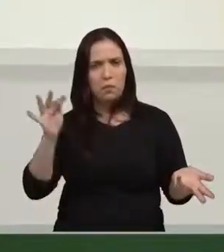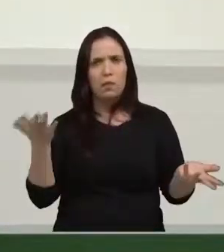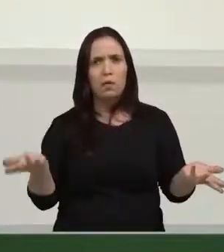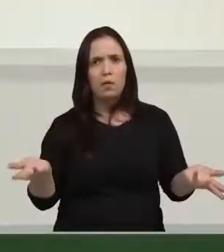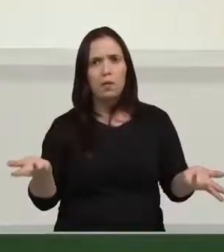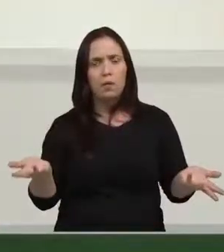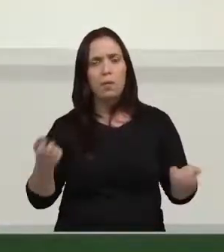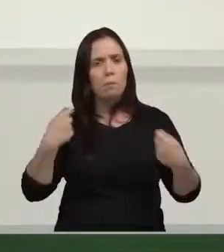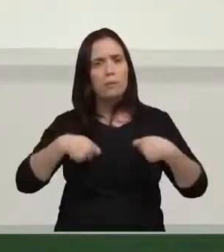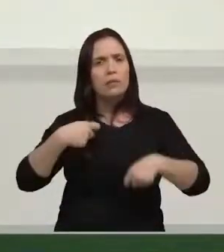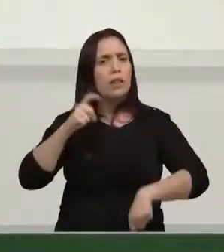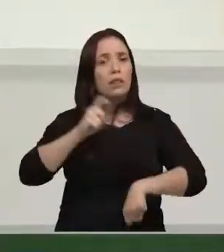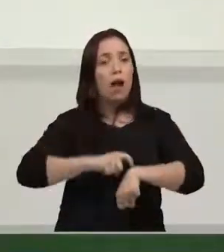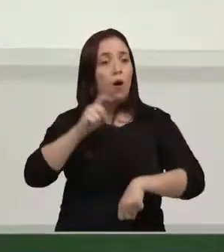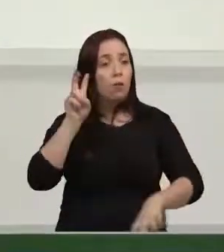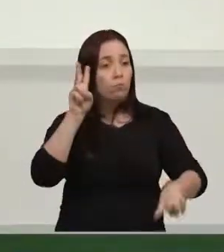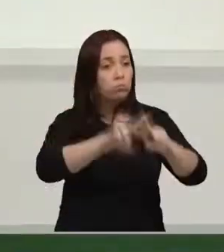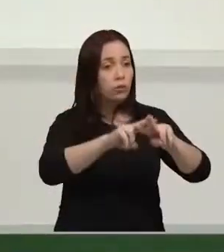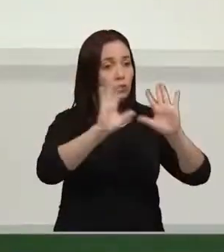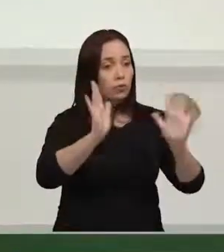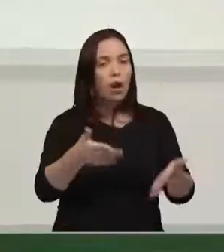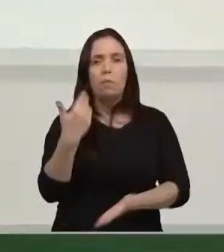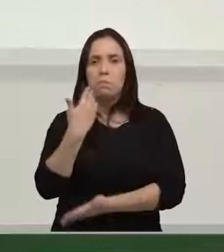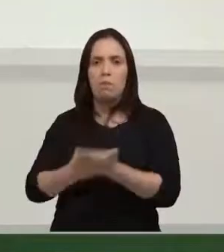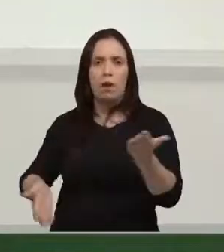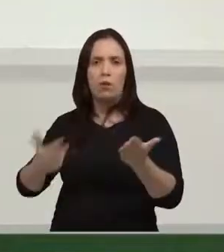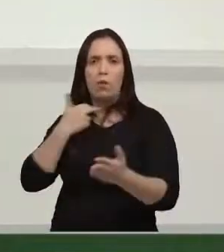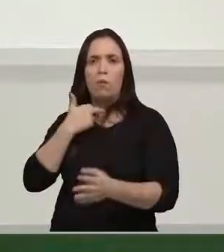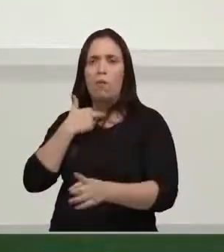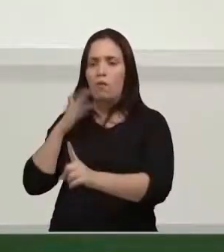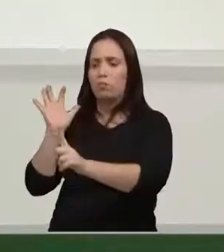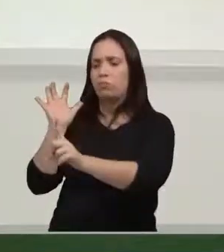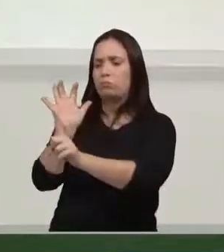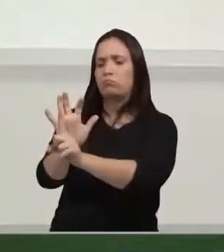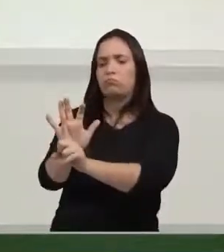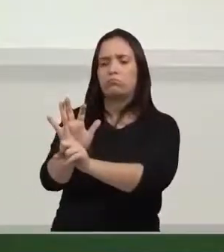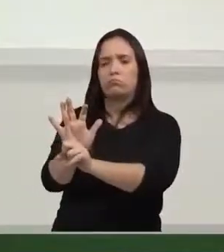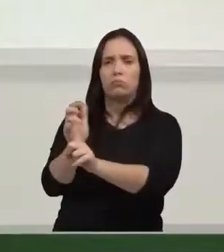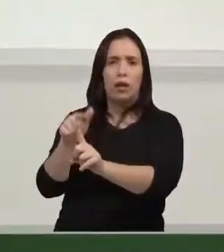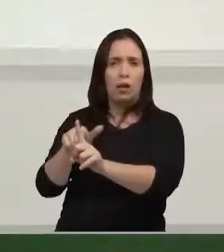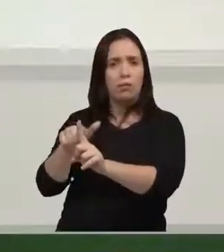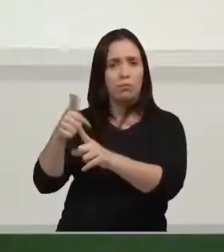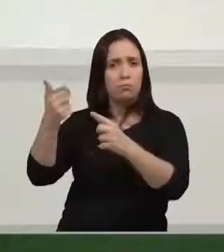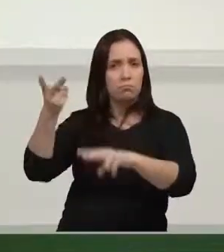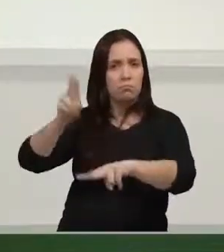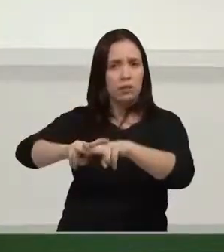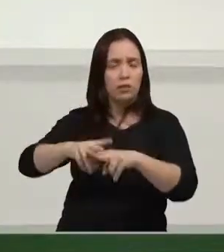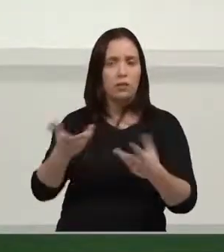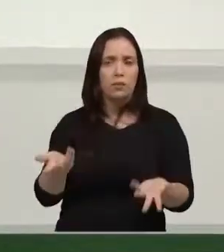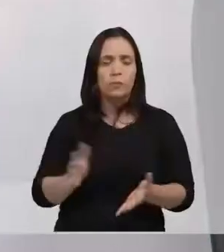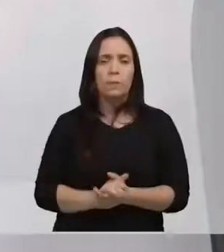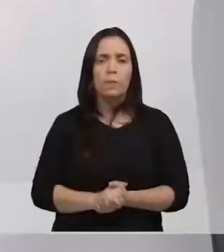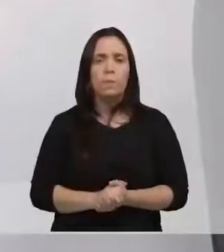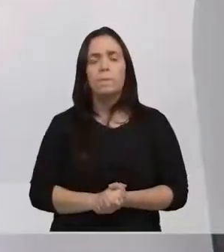sido imediatamente que ele foi preso, né? Ele não tem como usar isso. Se ele está preso... Carlos, esse foi um dos